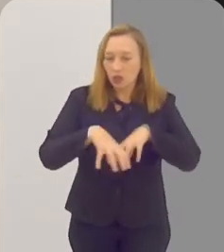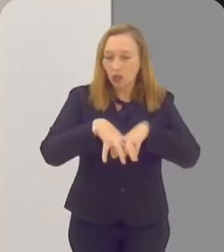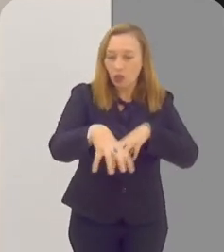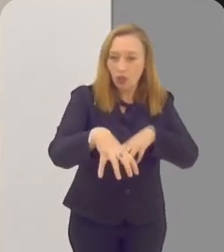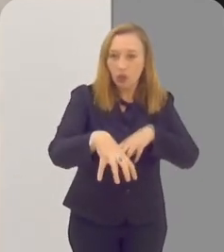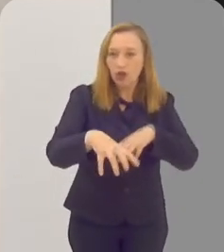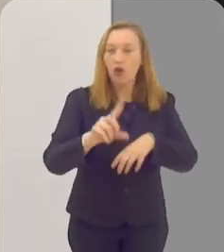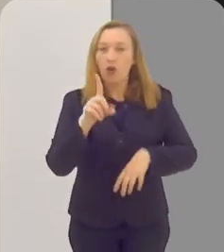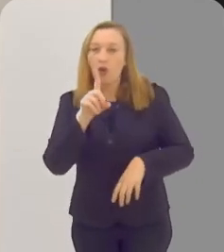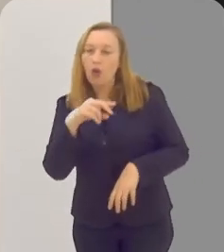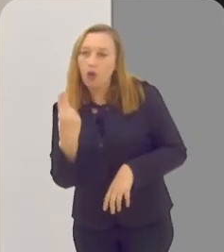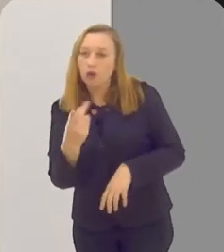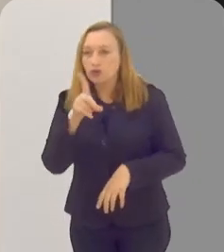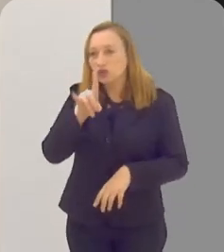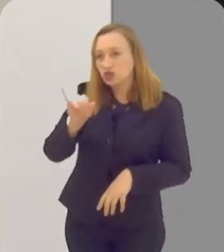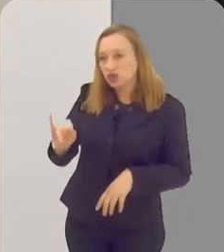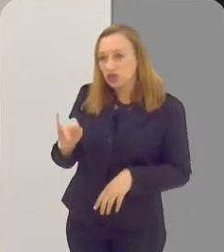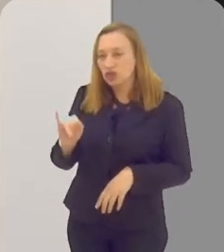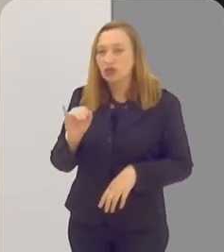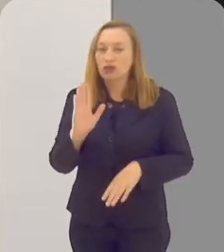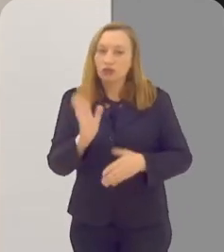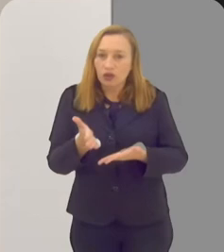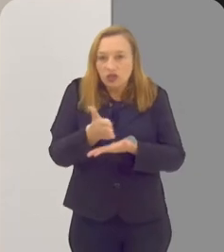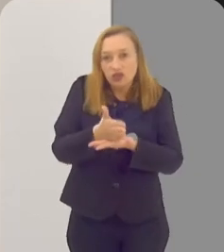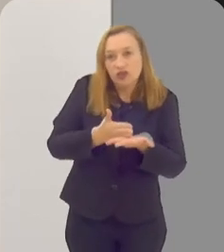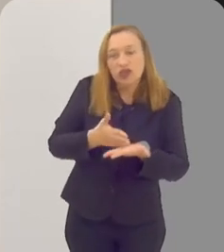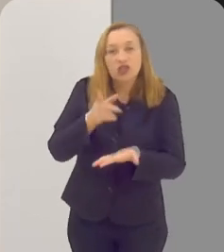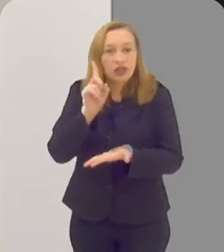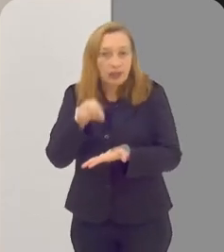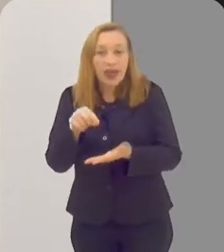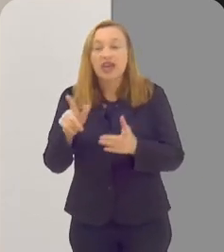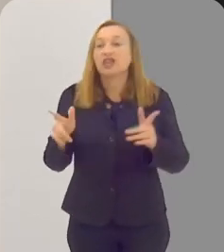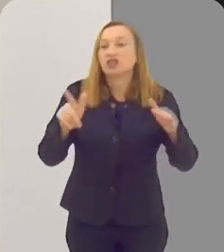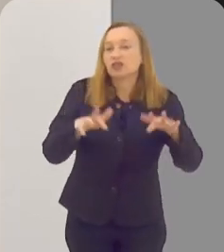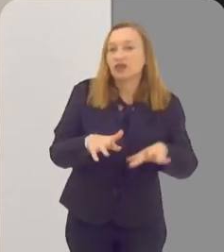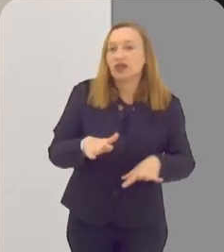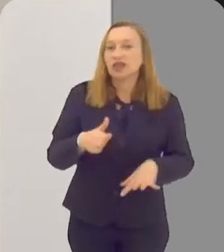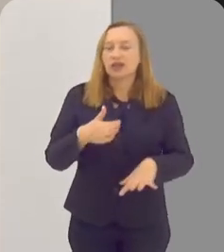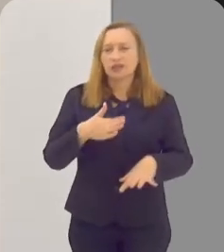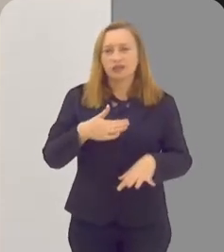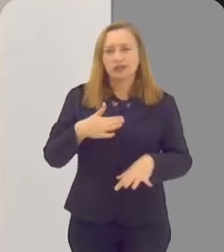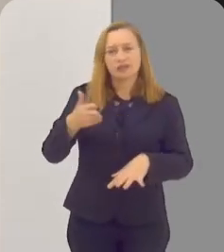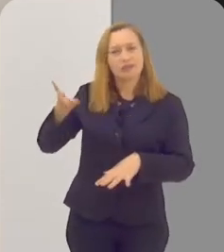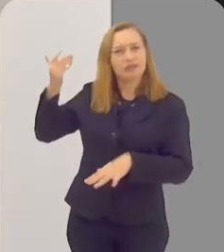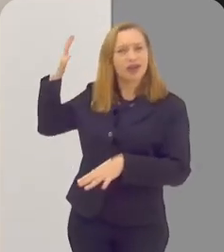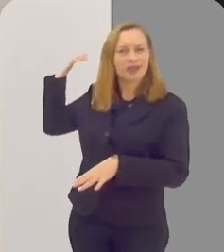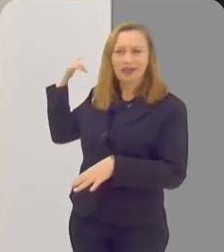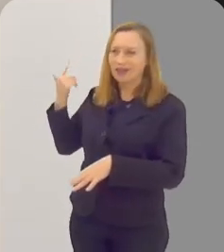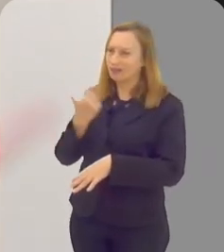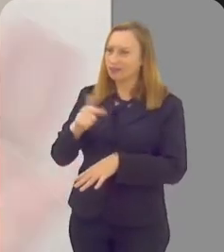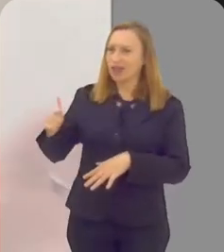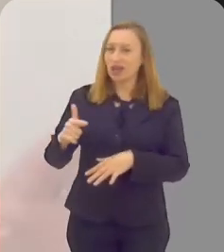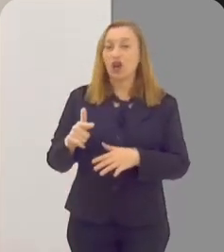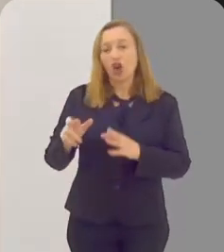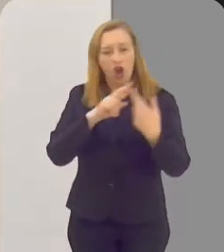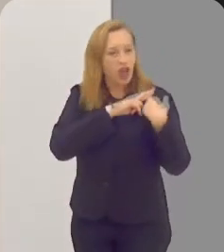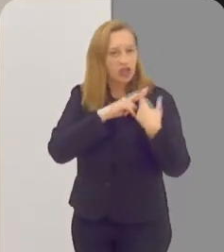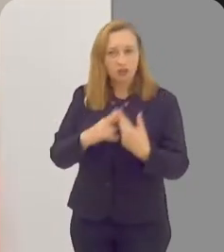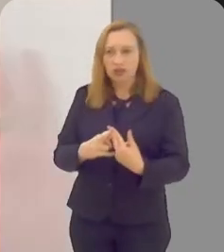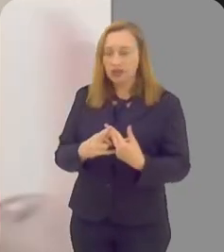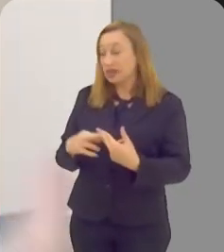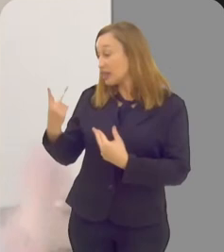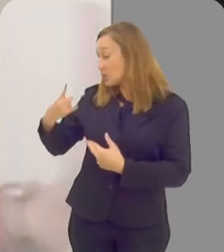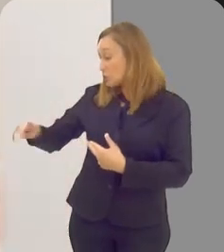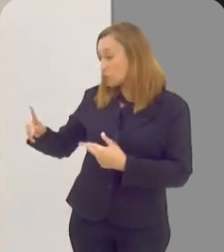reunião online ou durante o dia, ela foi bem que dividida, né? Diferente aí na minha geração, que não tem essa,